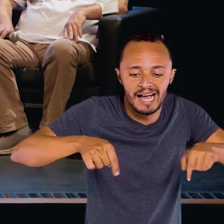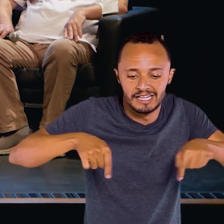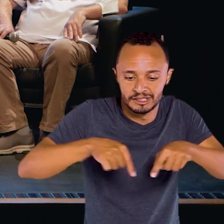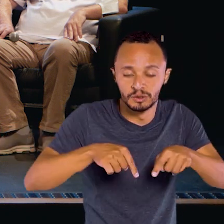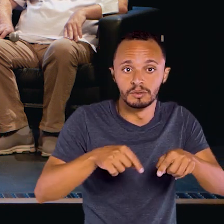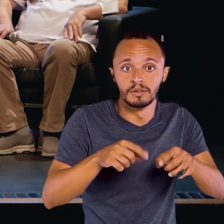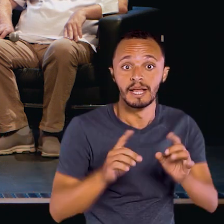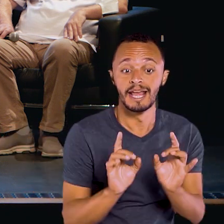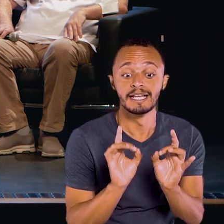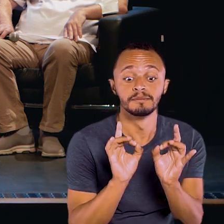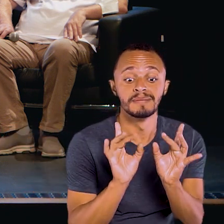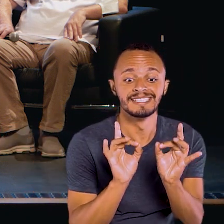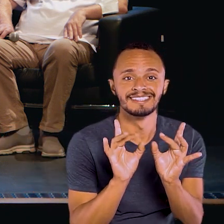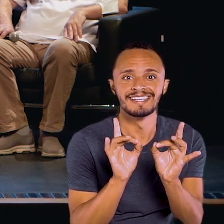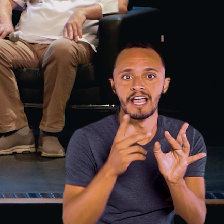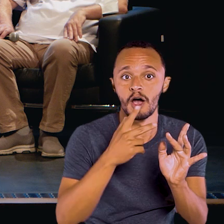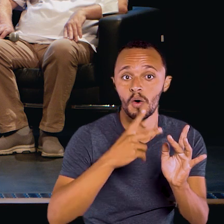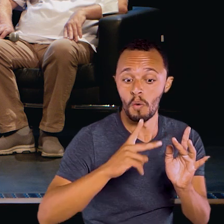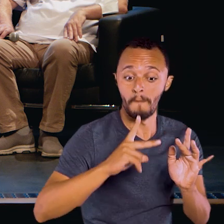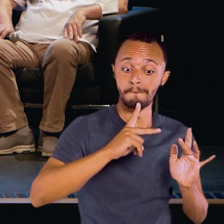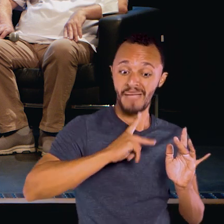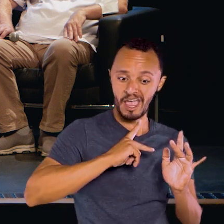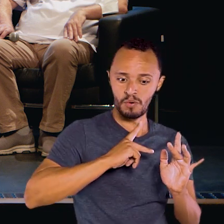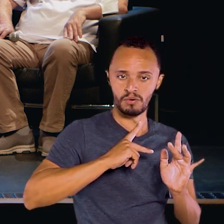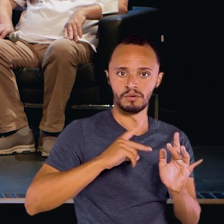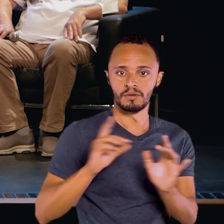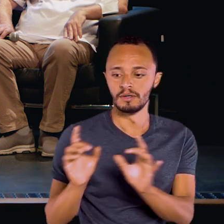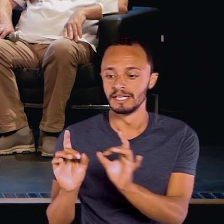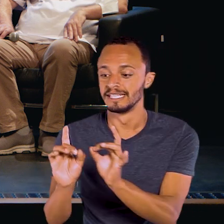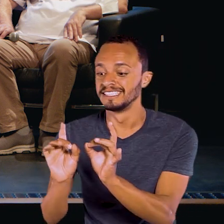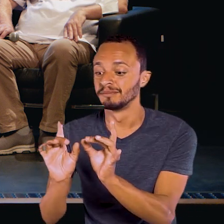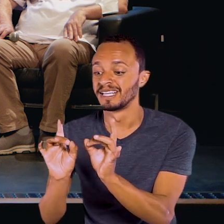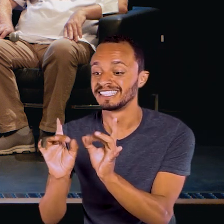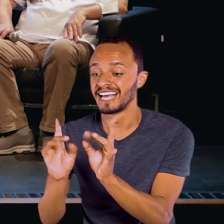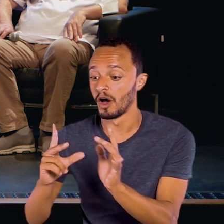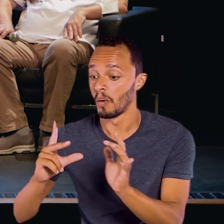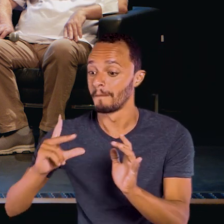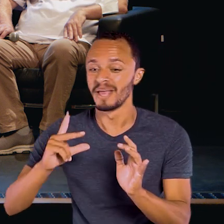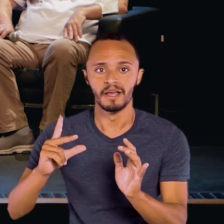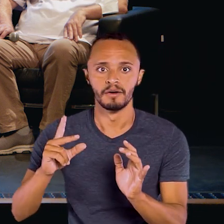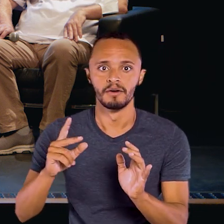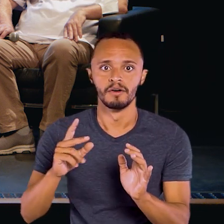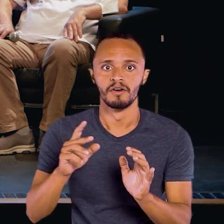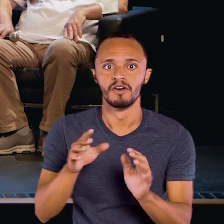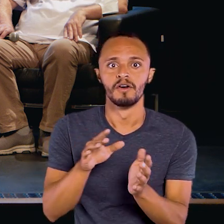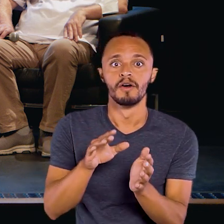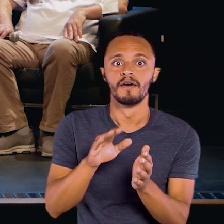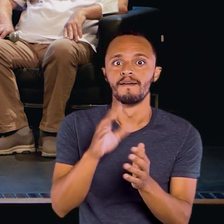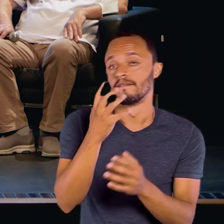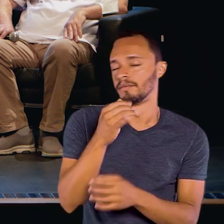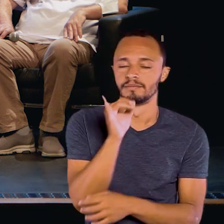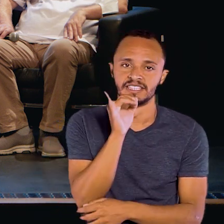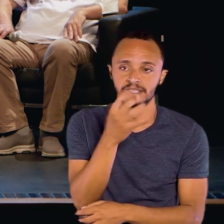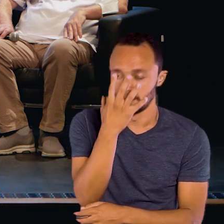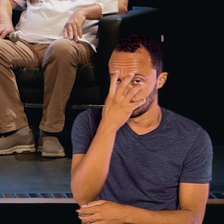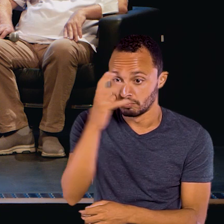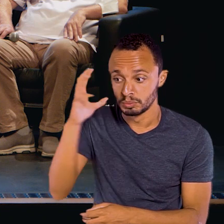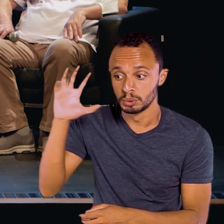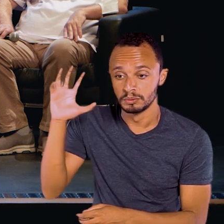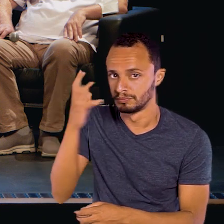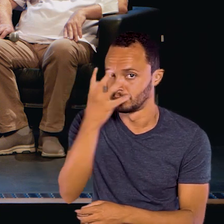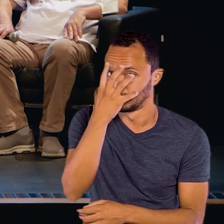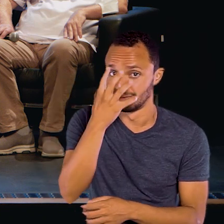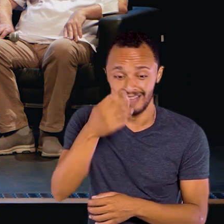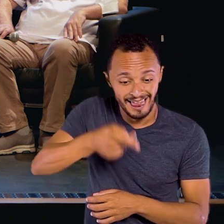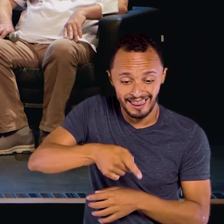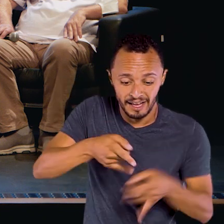do que cada um é de verdade, fora das aparências, fora do que... Então, dar voz a esses espaços, né?